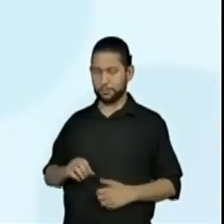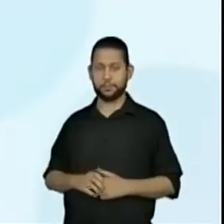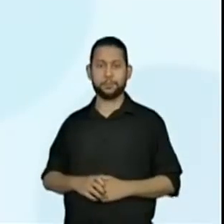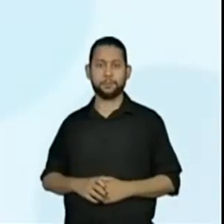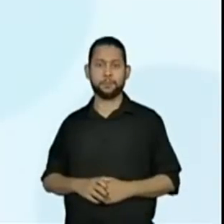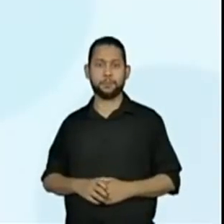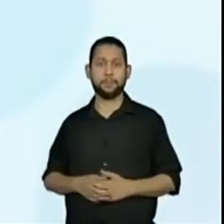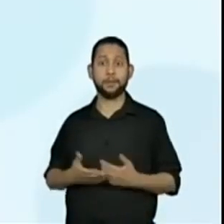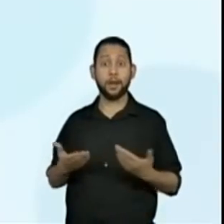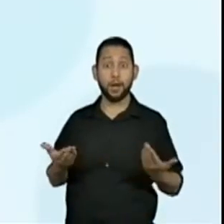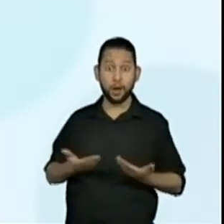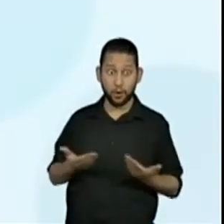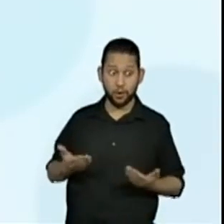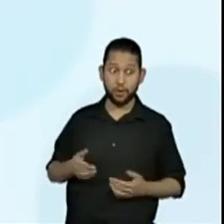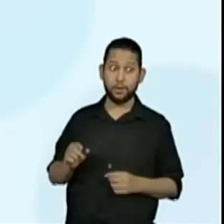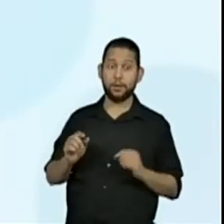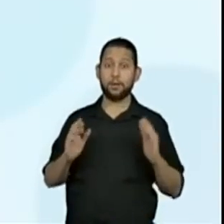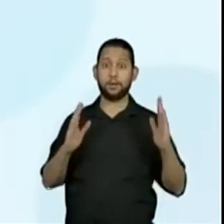20